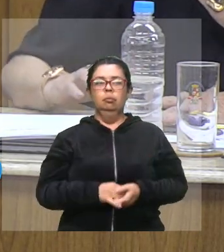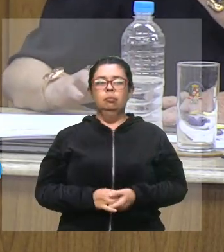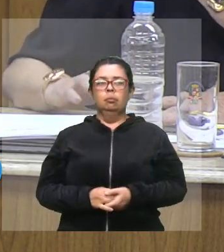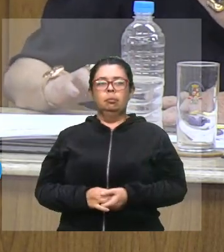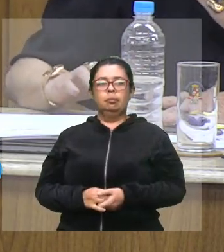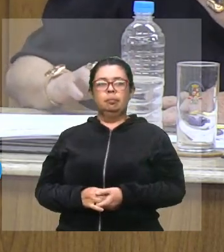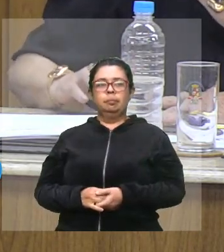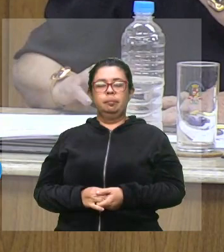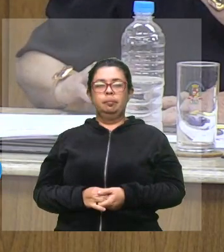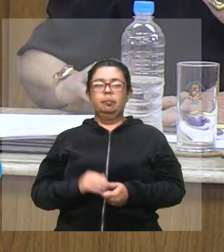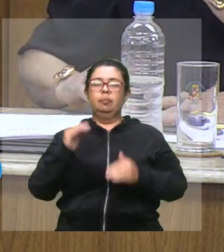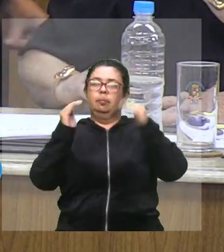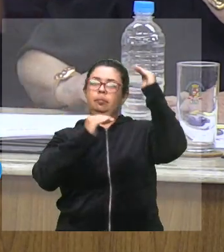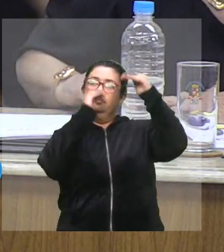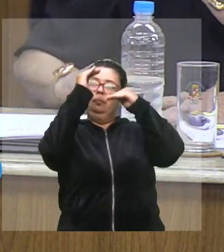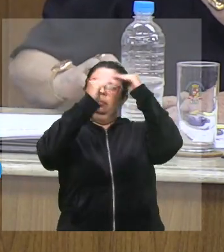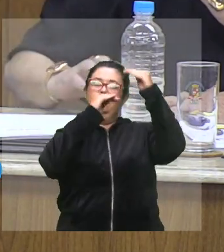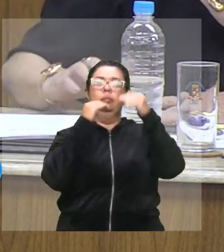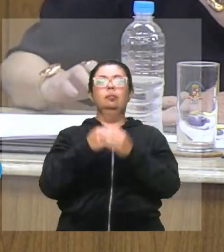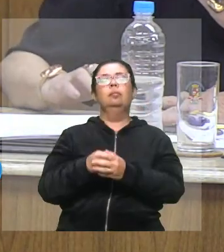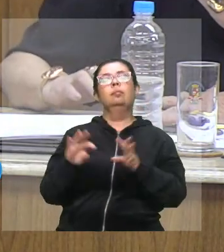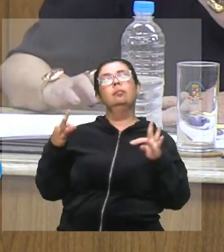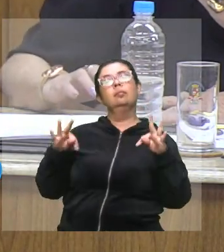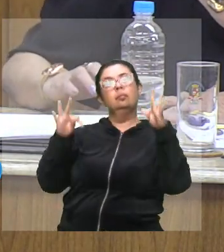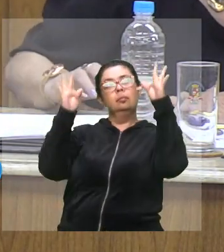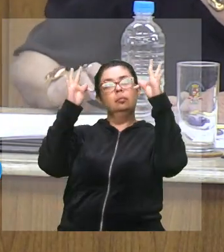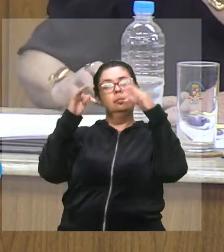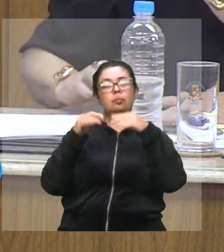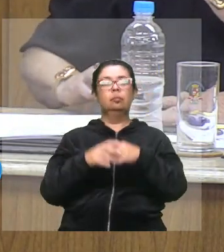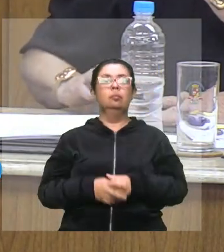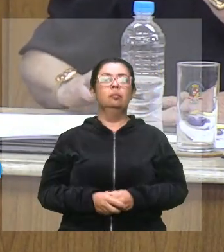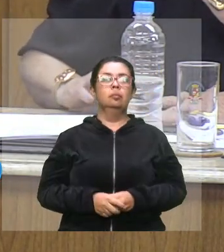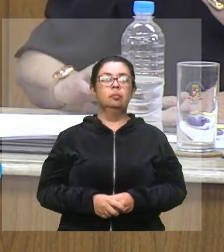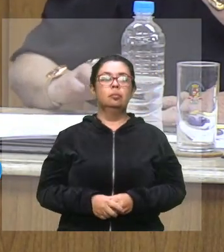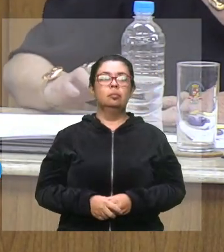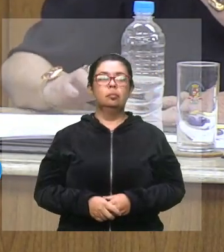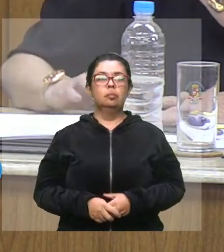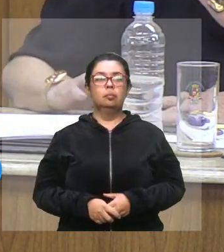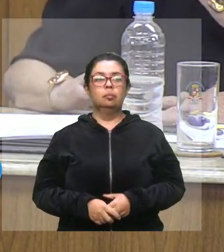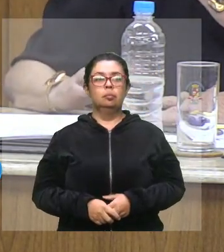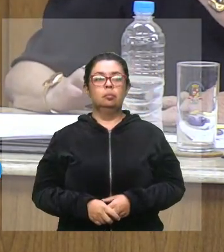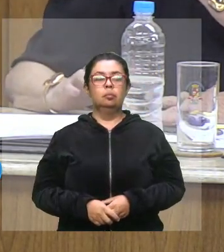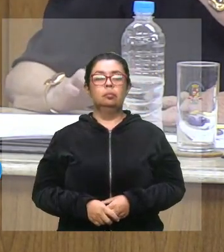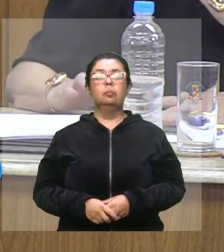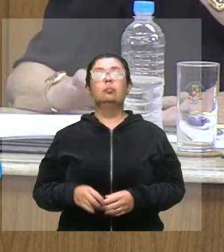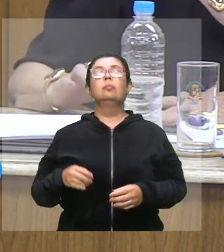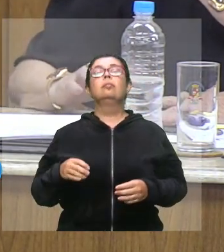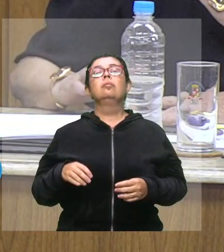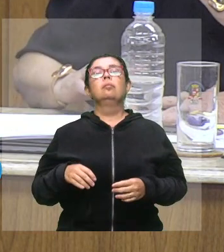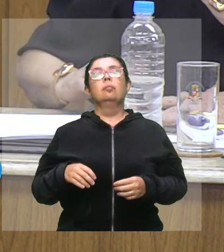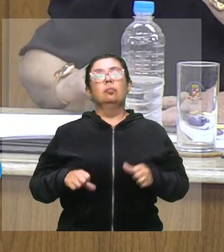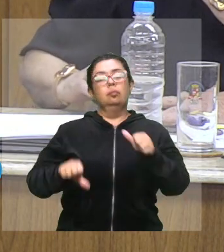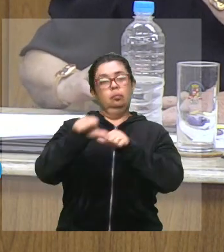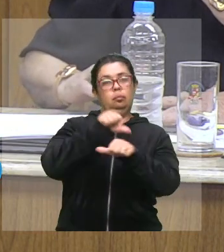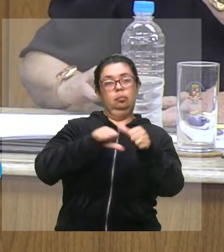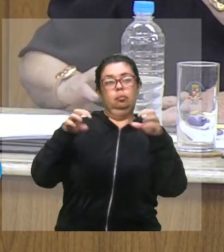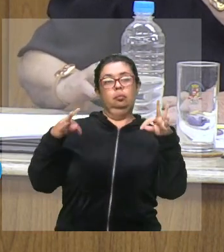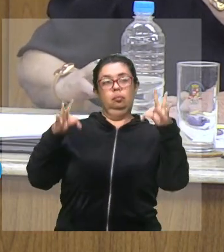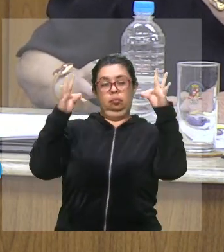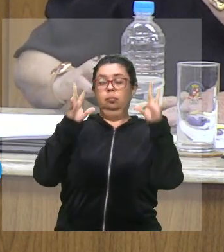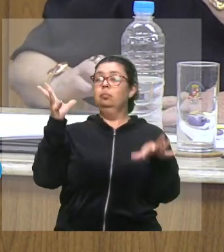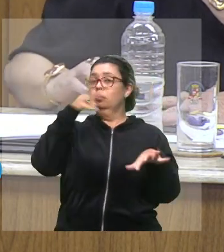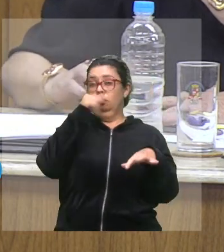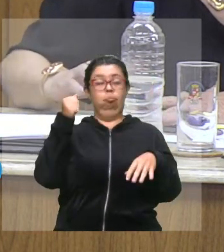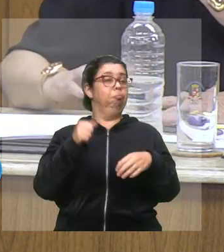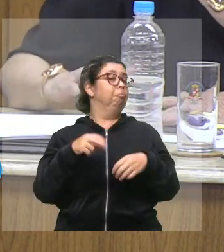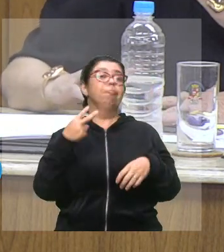o nosso avanço, com a nossa tecnologia, com a nossa inovação. E como a inovação e a tecnologia é rápido, nós não podemos